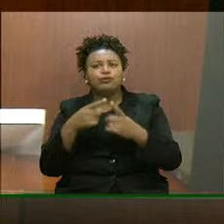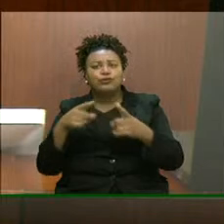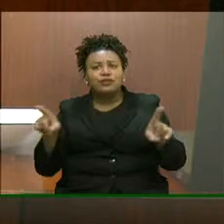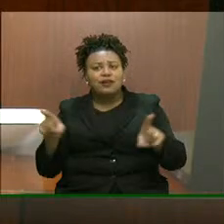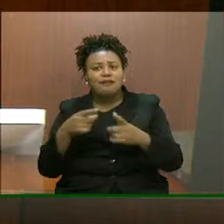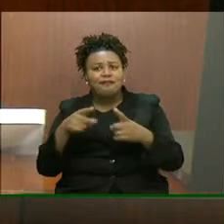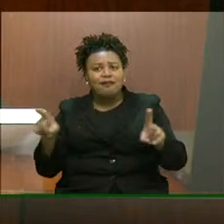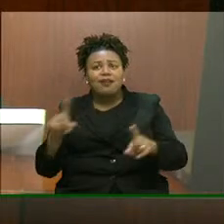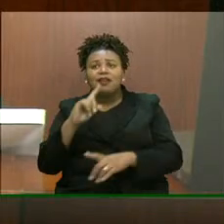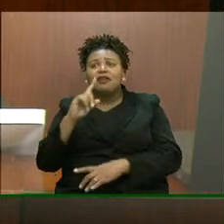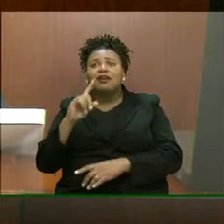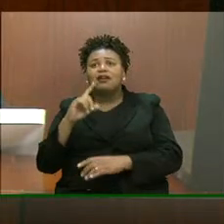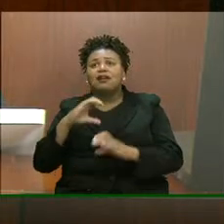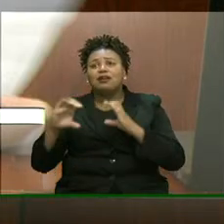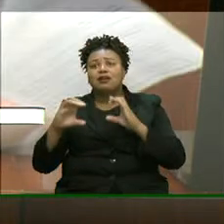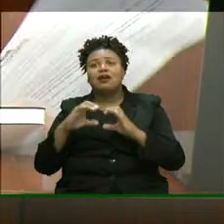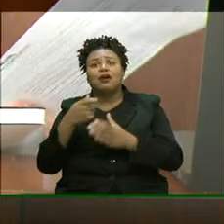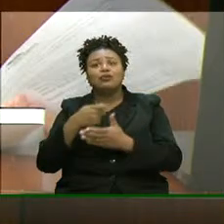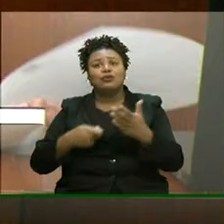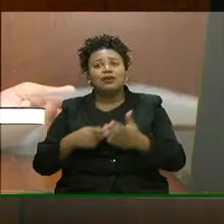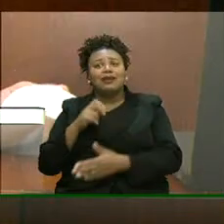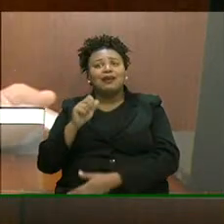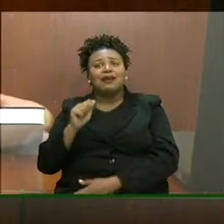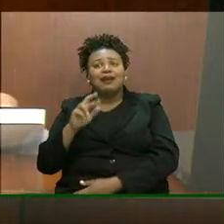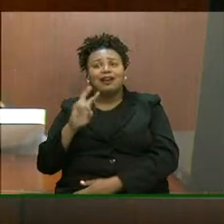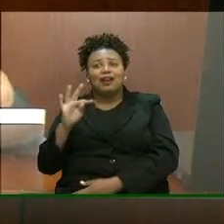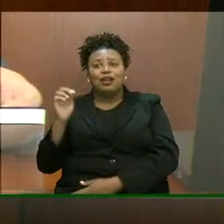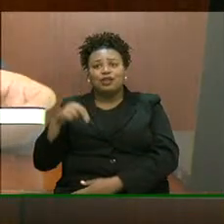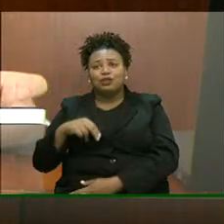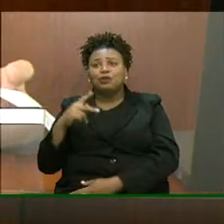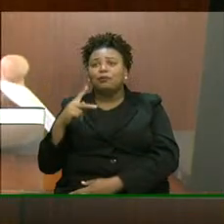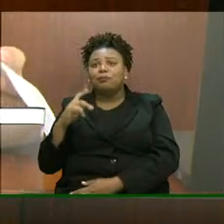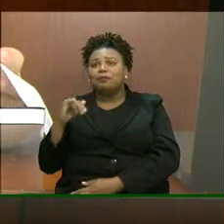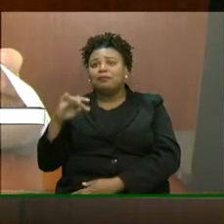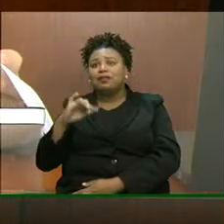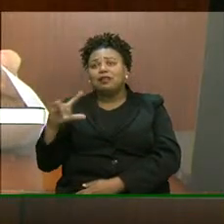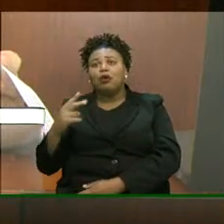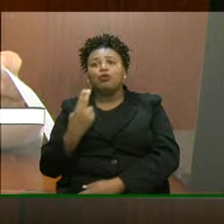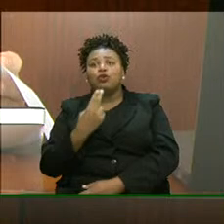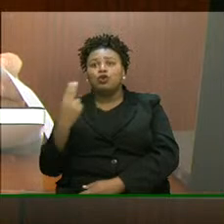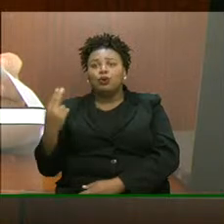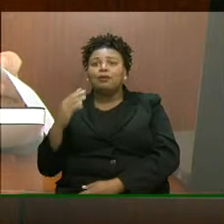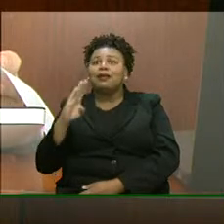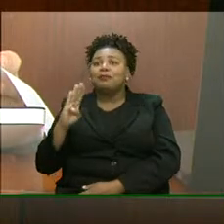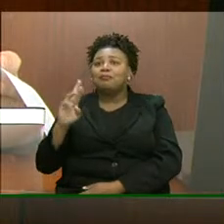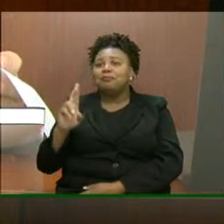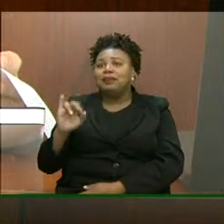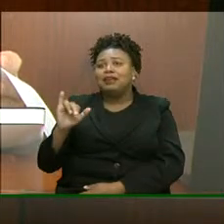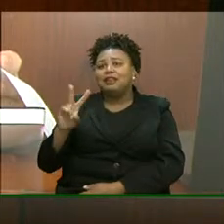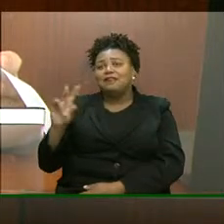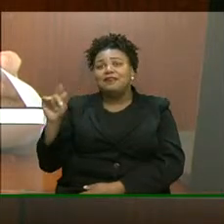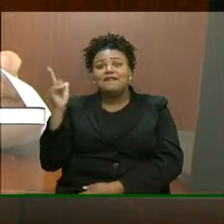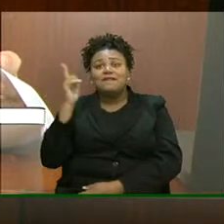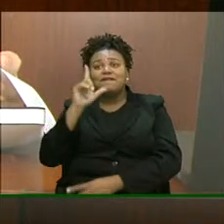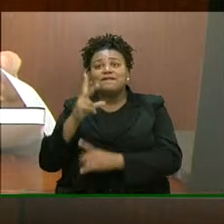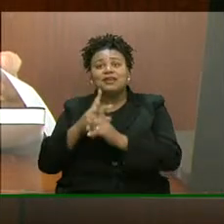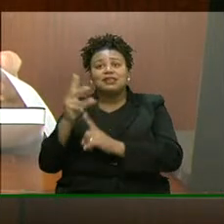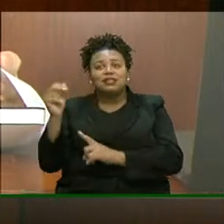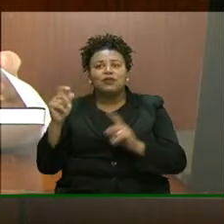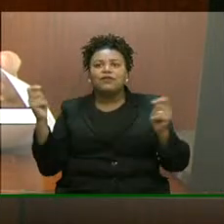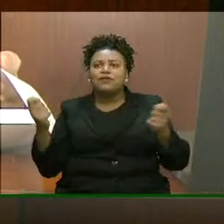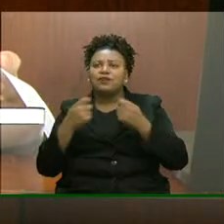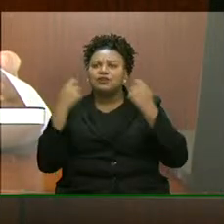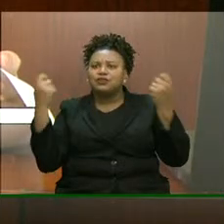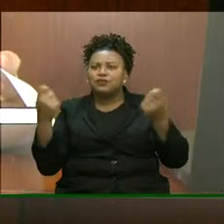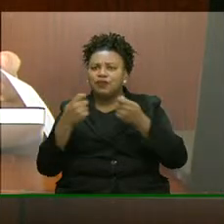da Canção Nativa de Carazinho, a canção de autoria de Ayrton Pimentel, denominada Birivas, grande vencedora do festival, como uma profecia, a